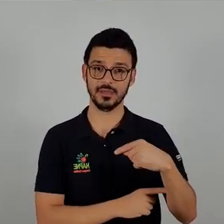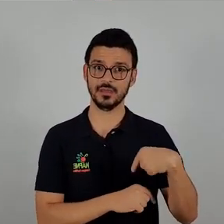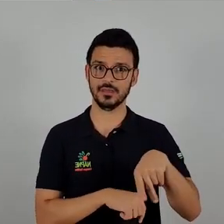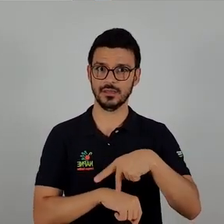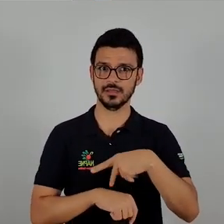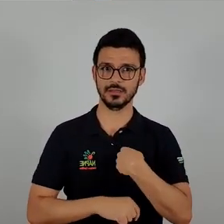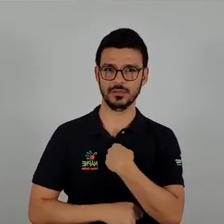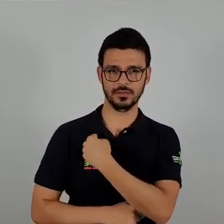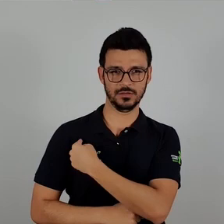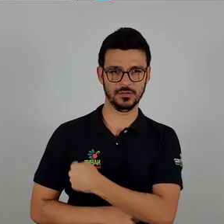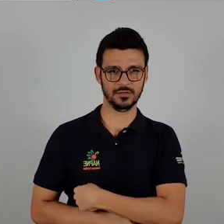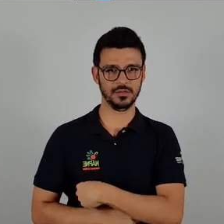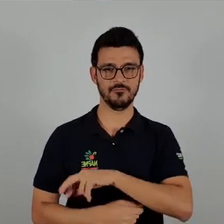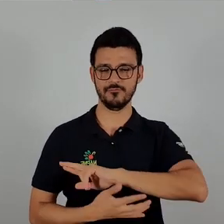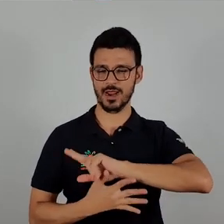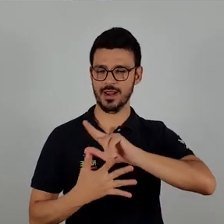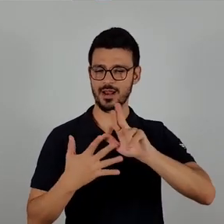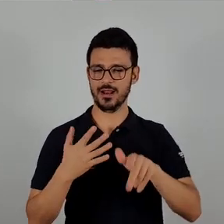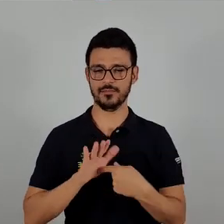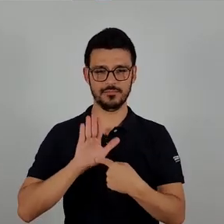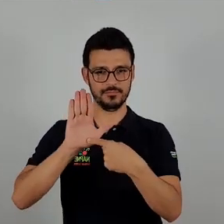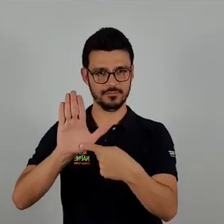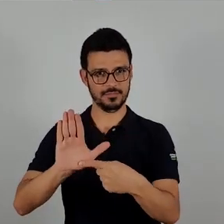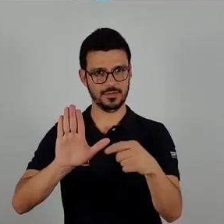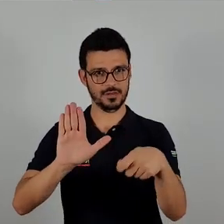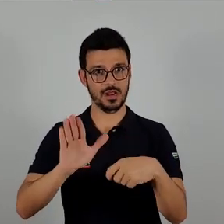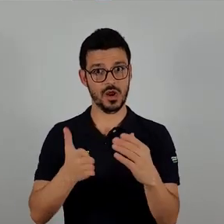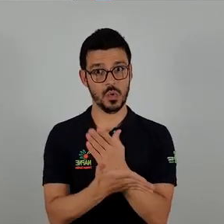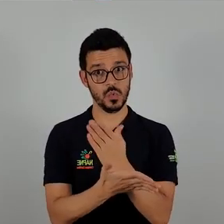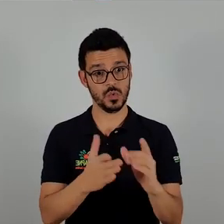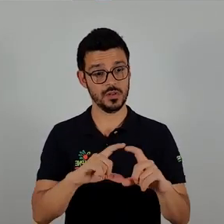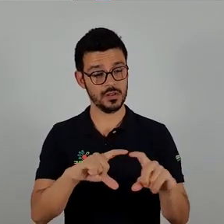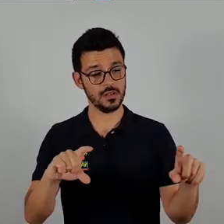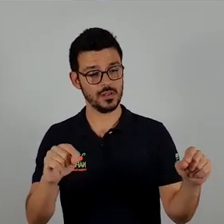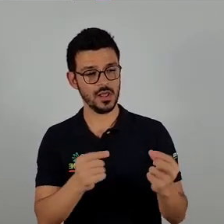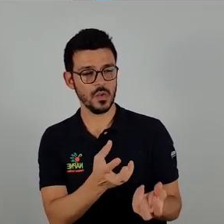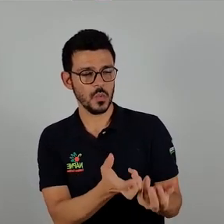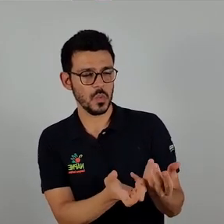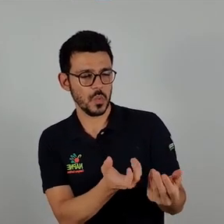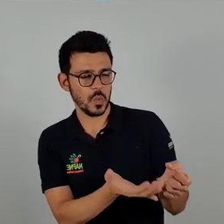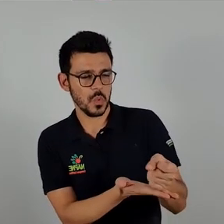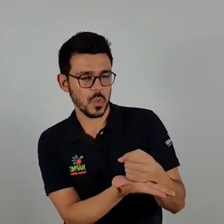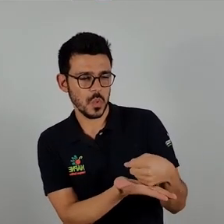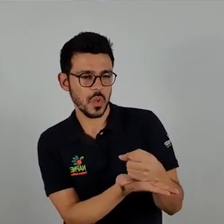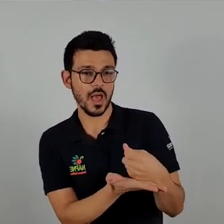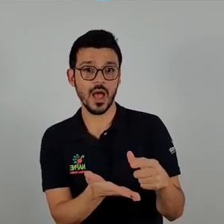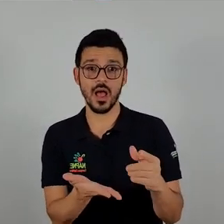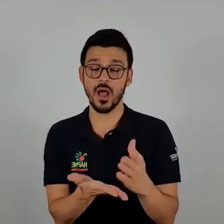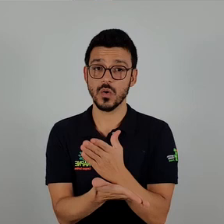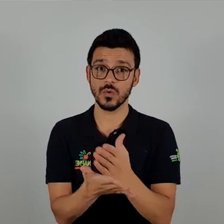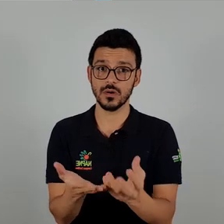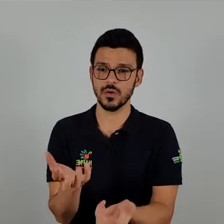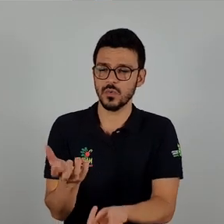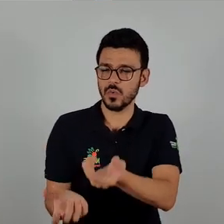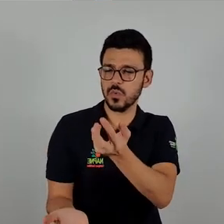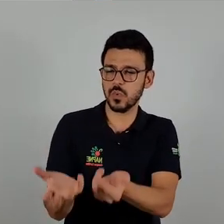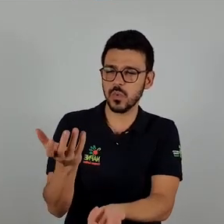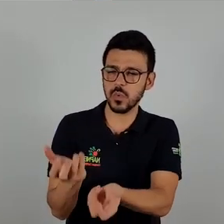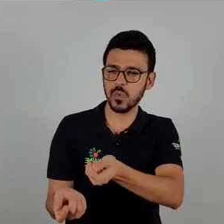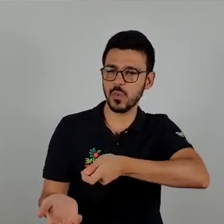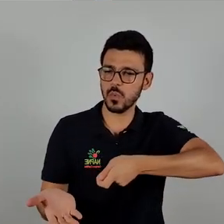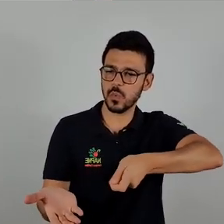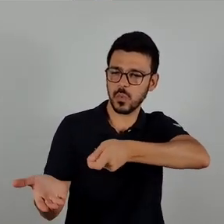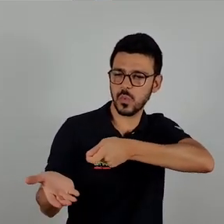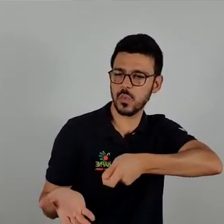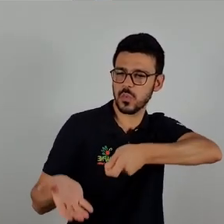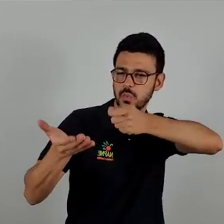infusão. Tem outras que é a mesma parte da planta, a exemplo desta imagem que eu usei anteriormente aqui. Vamos apagar aqui o boldo, não